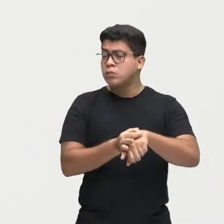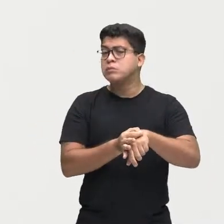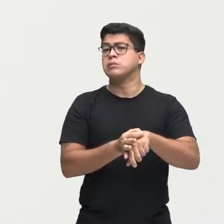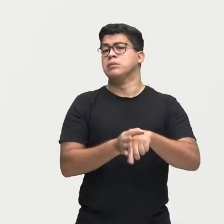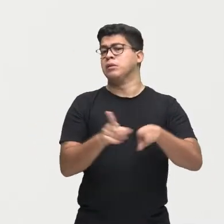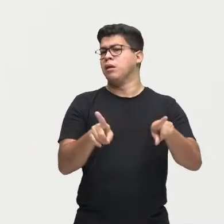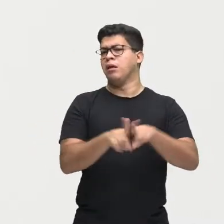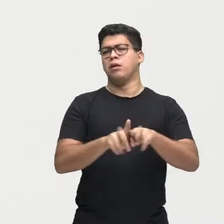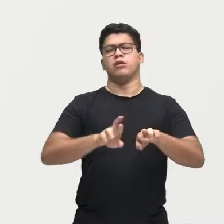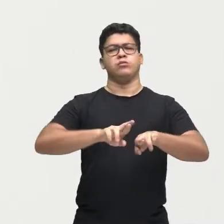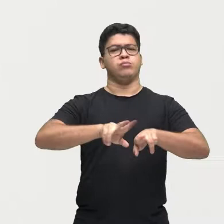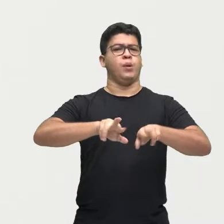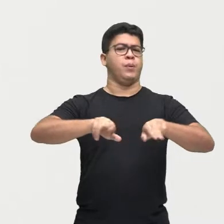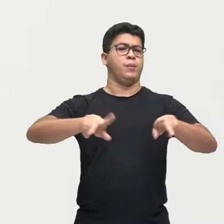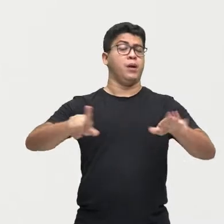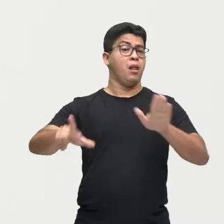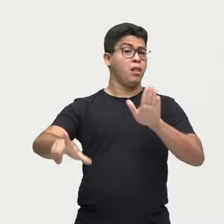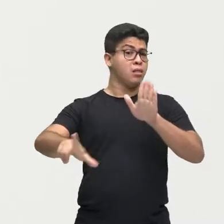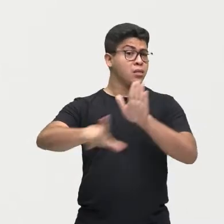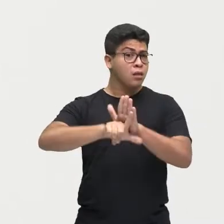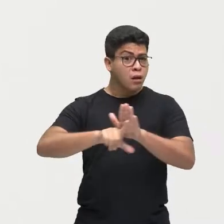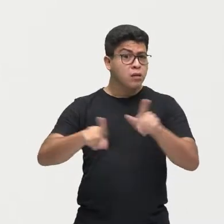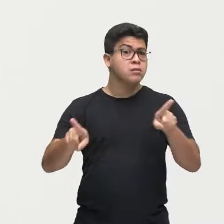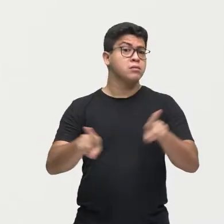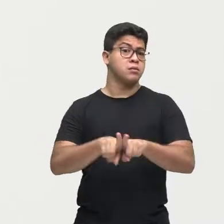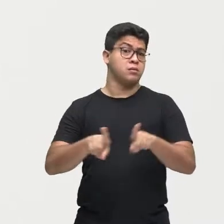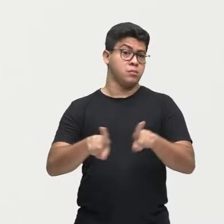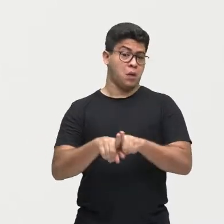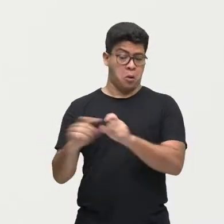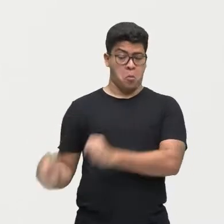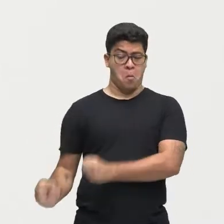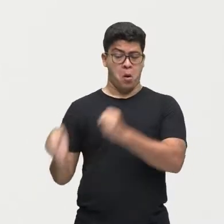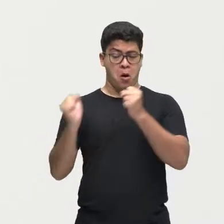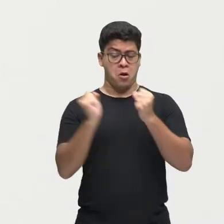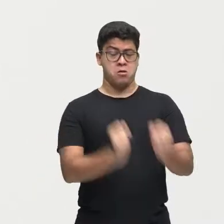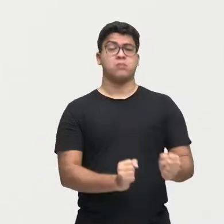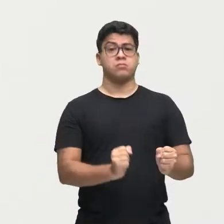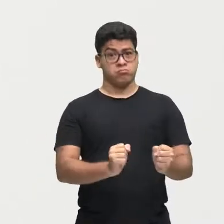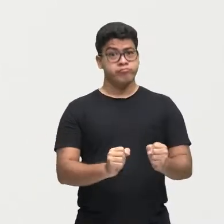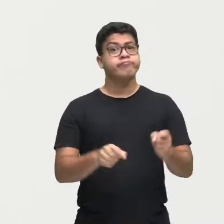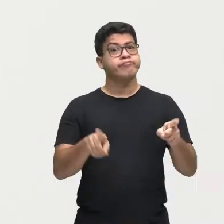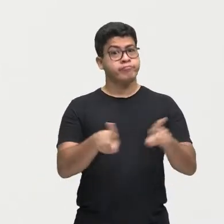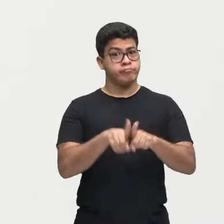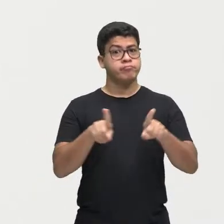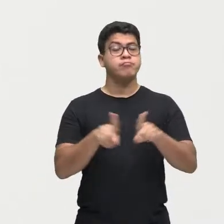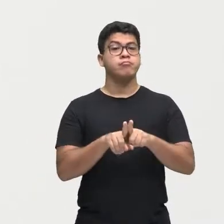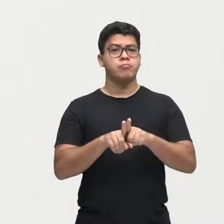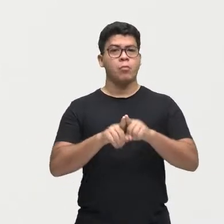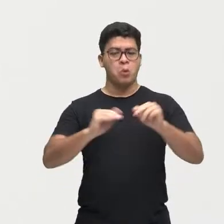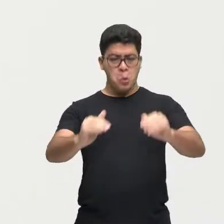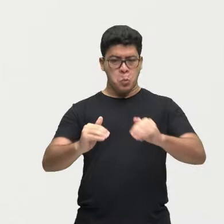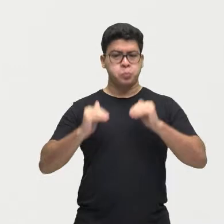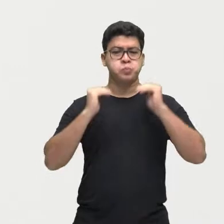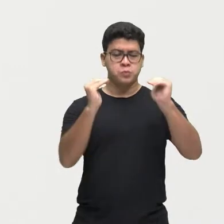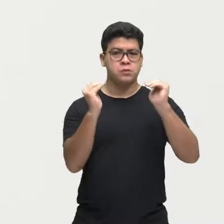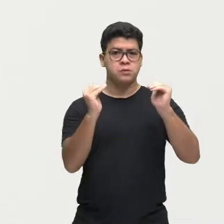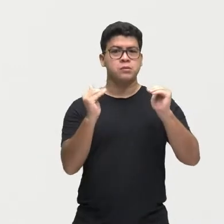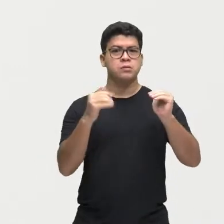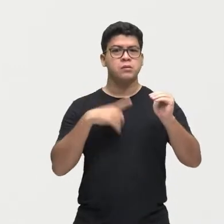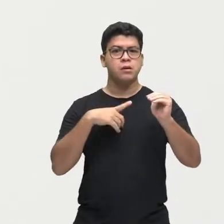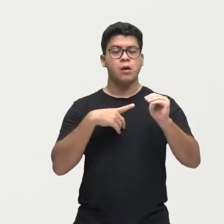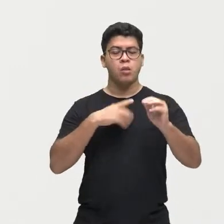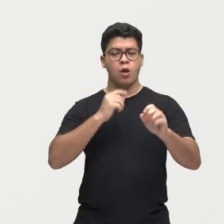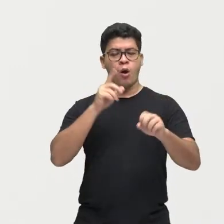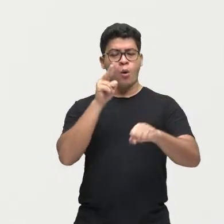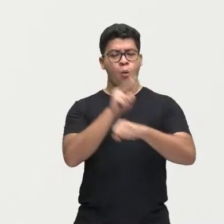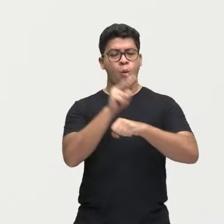e leis que vão legitimar a autoridade dos soberanos. Então, tudo isso vai estar ali sobre, né, a tutela agora, né,